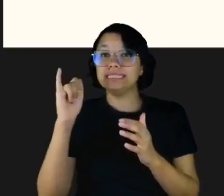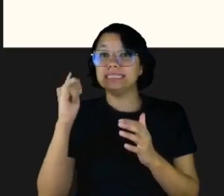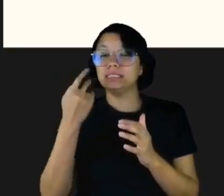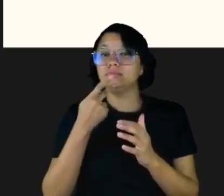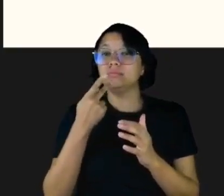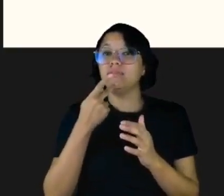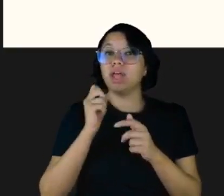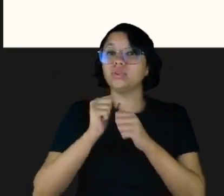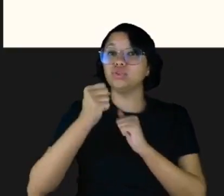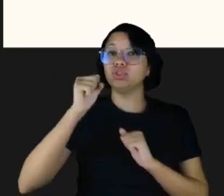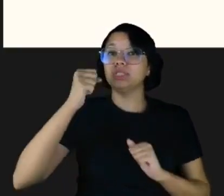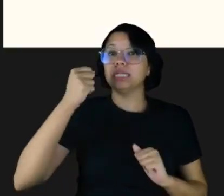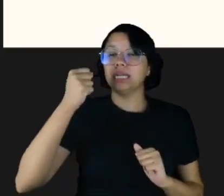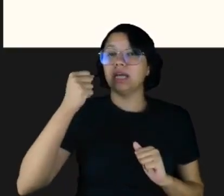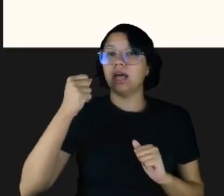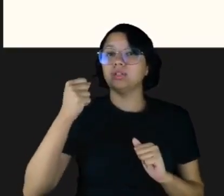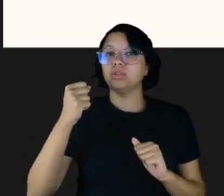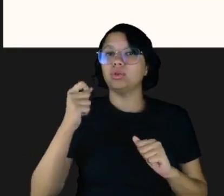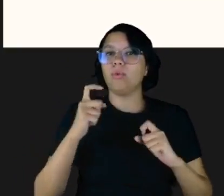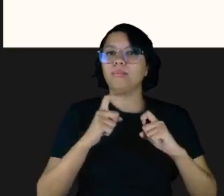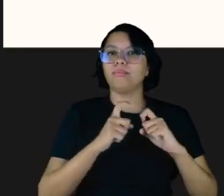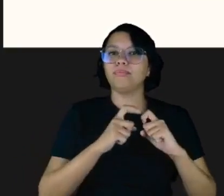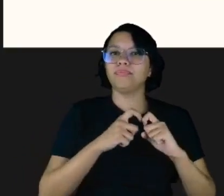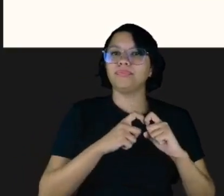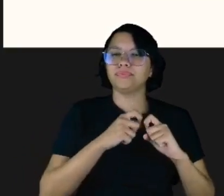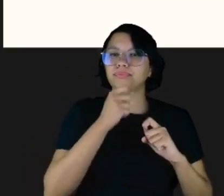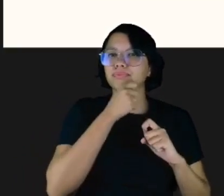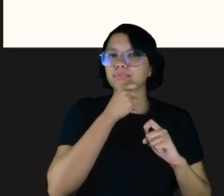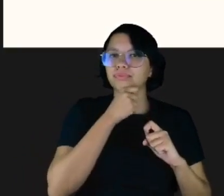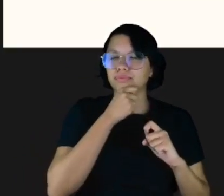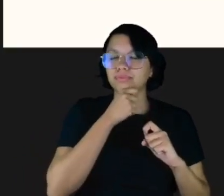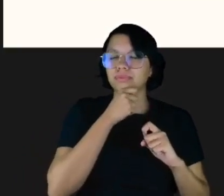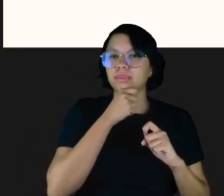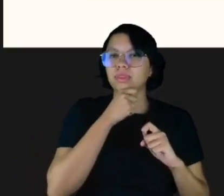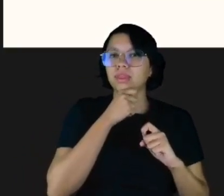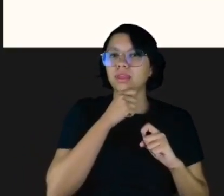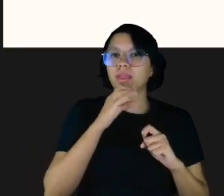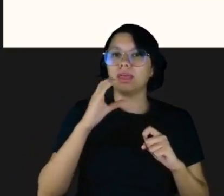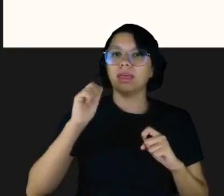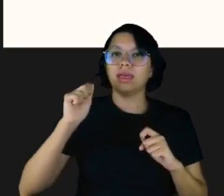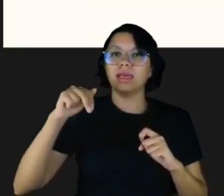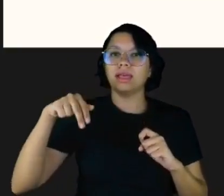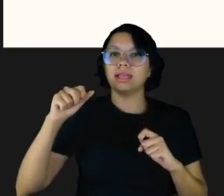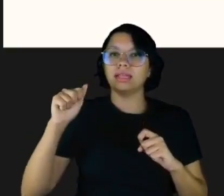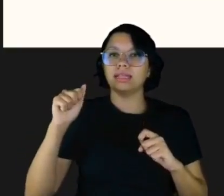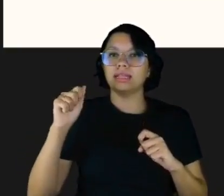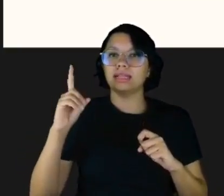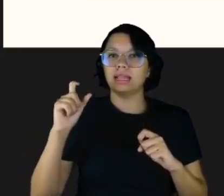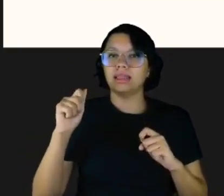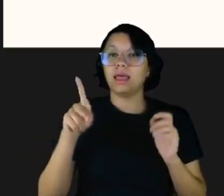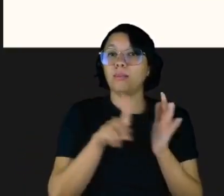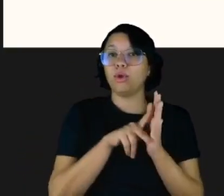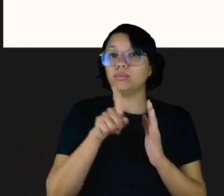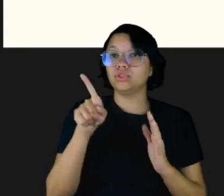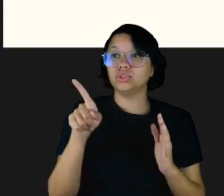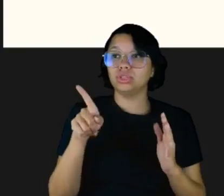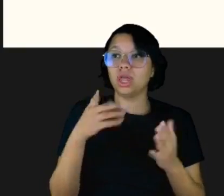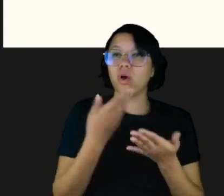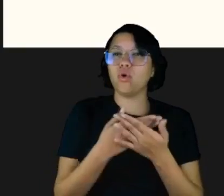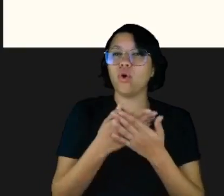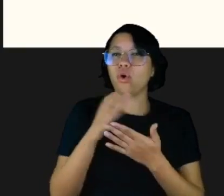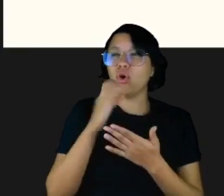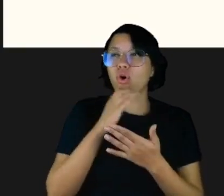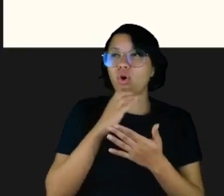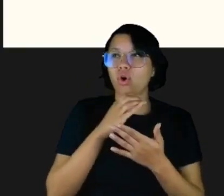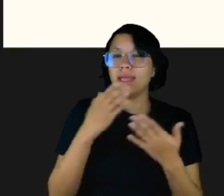falar dos gigantes da geriatria. Uma geriatra canadense com estudos bem recentes, e esse ano, no